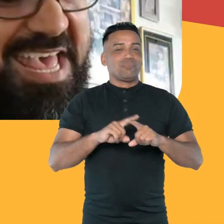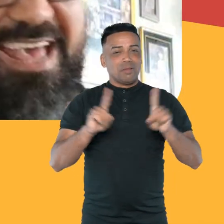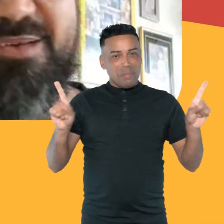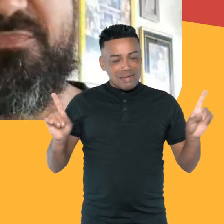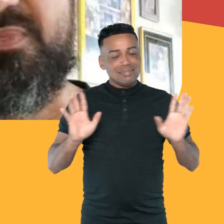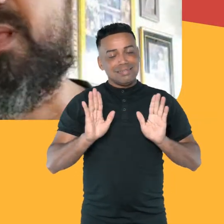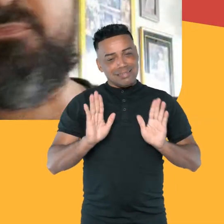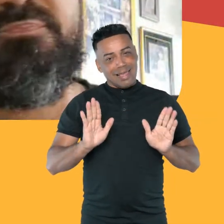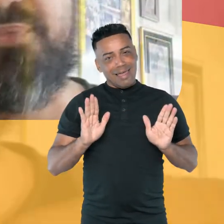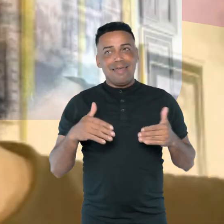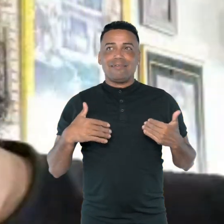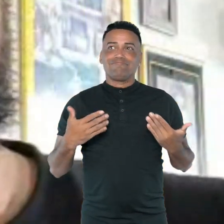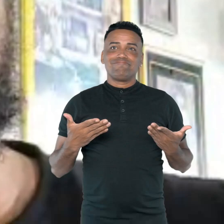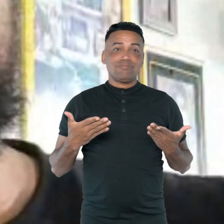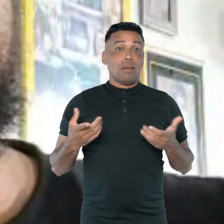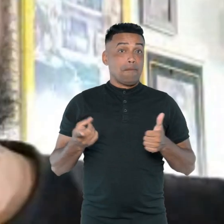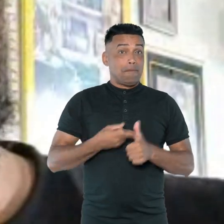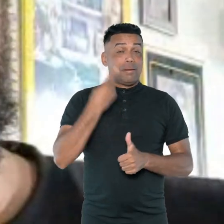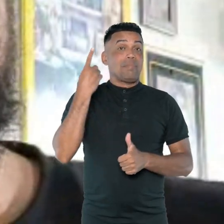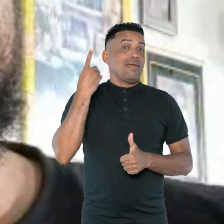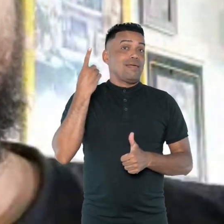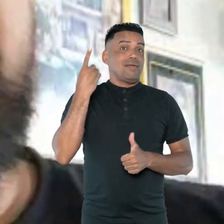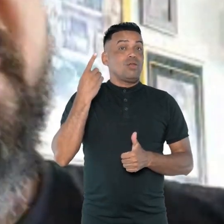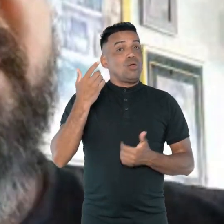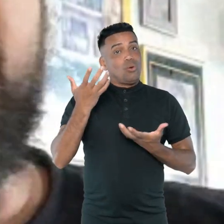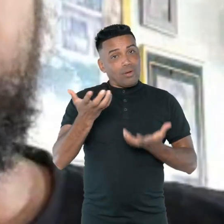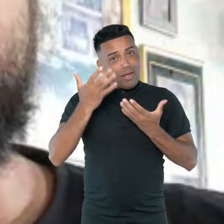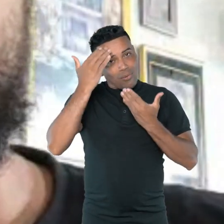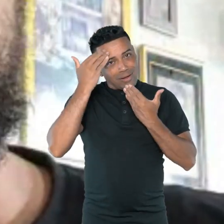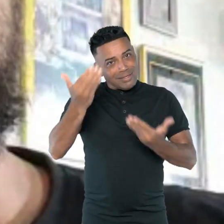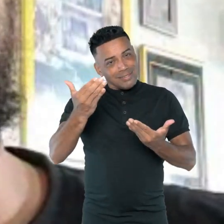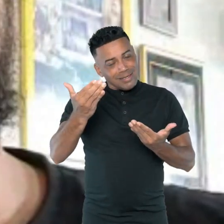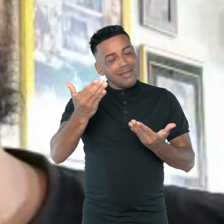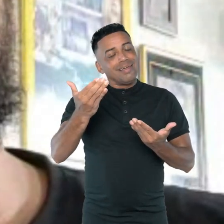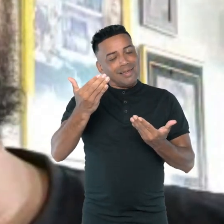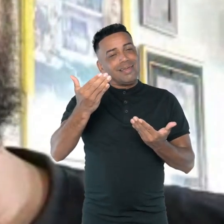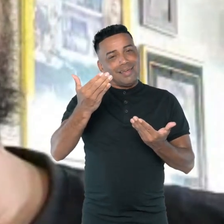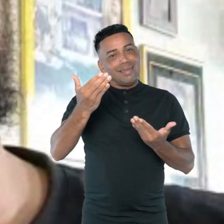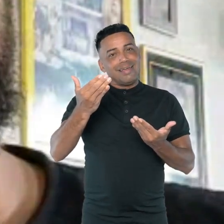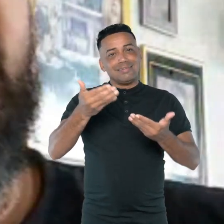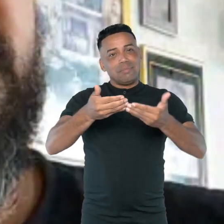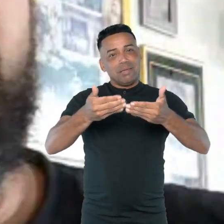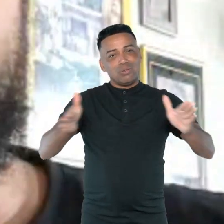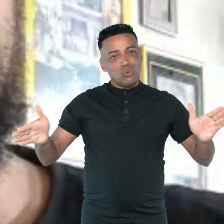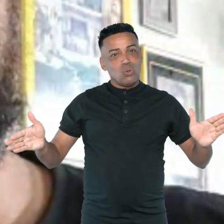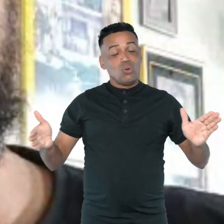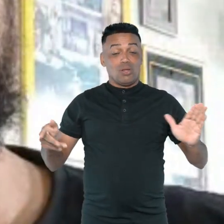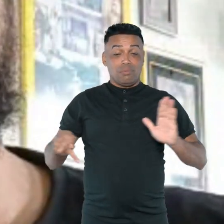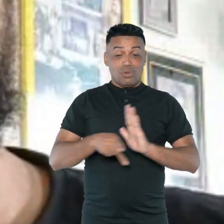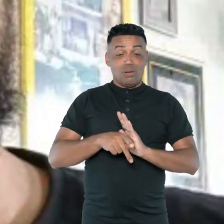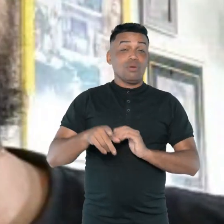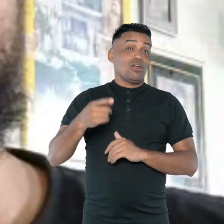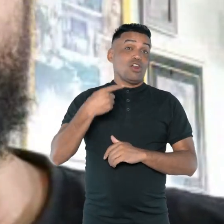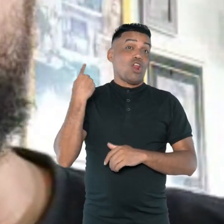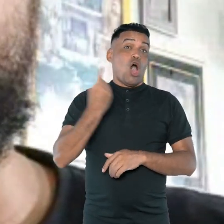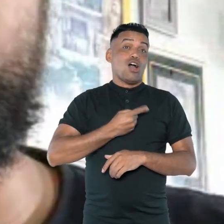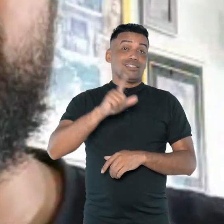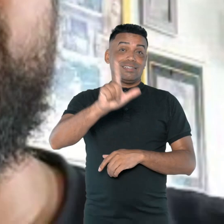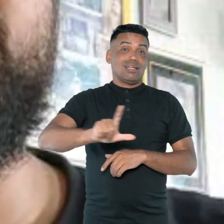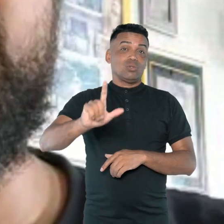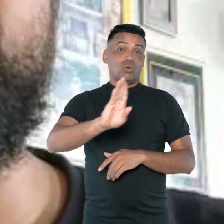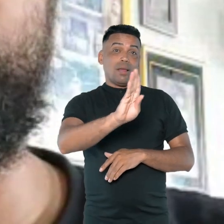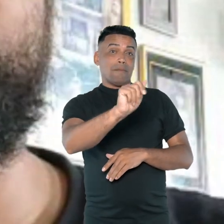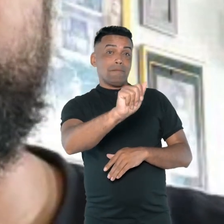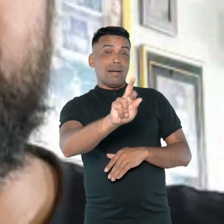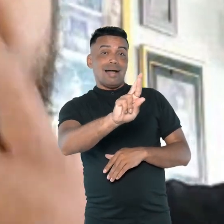Mas, primeiro, eu tenho que agradecer vocês, né, por essa abertura para a nossa literatura barranqueira e convido